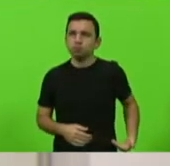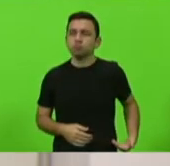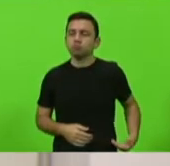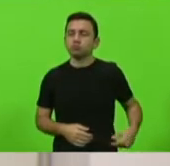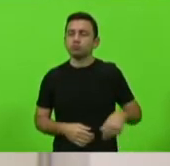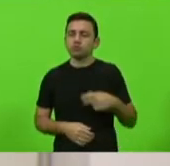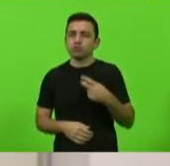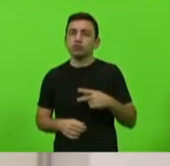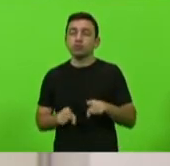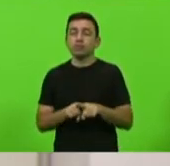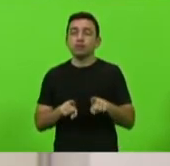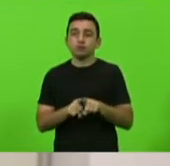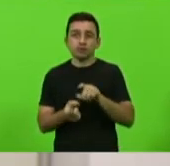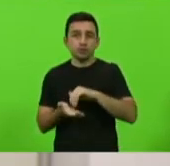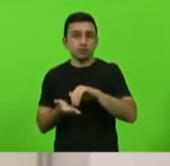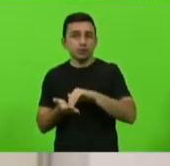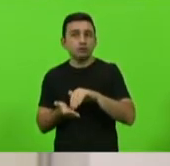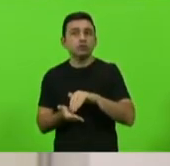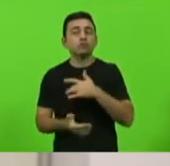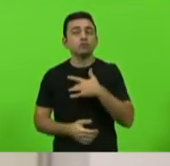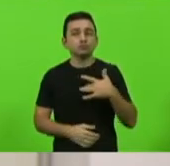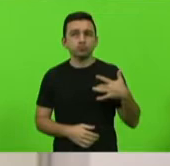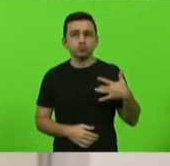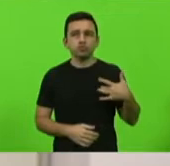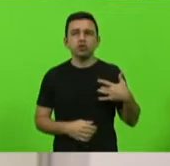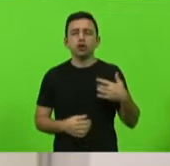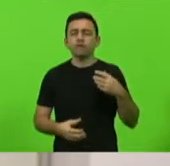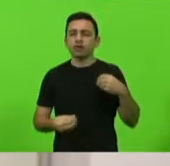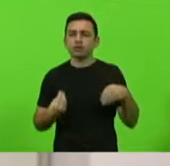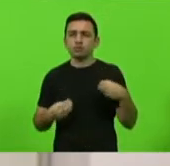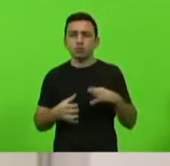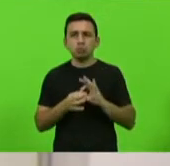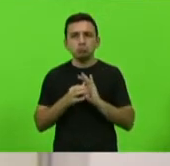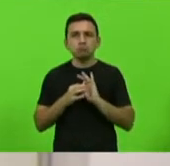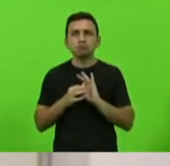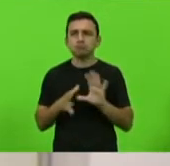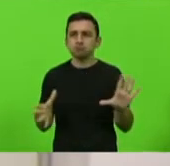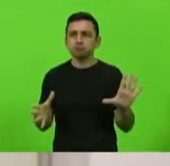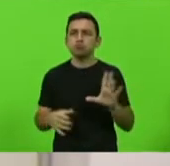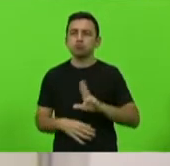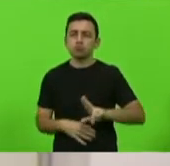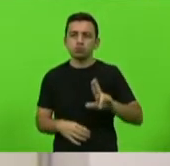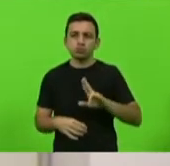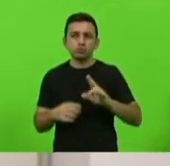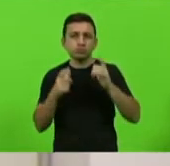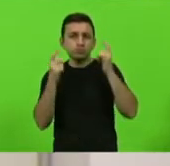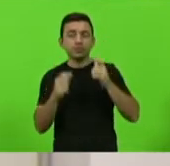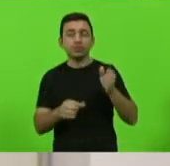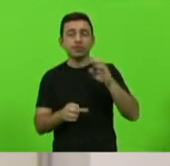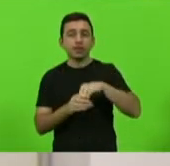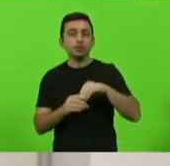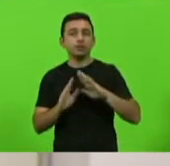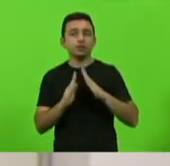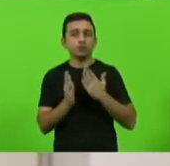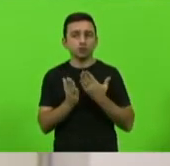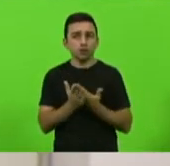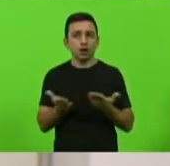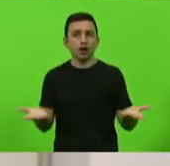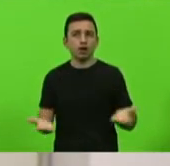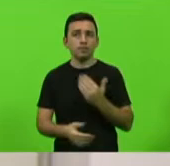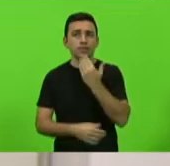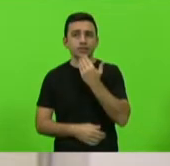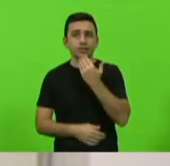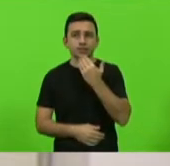ao secretário de Saúde, que flexibilizou o uso de máscara nas escolas, e fica aqui o pedido,